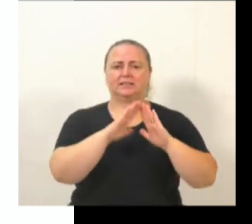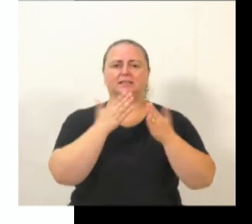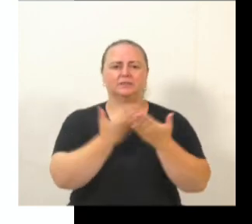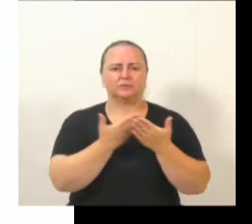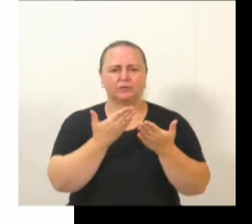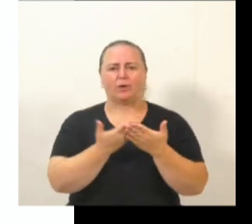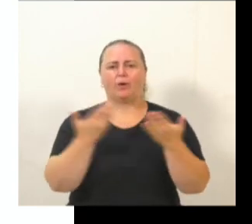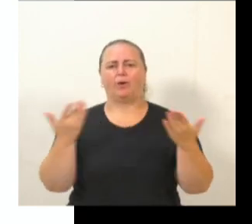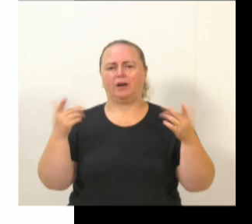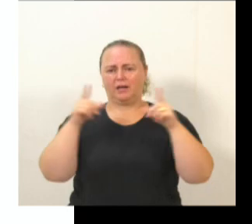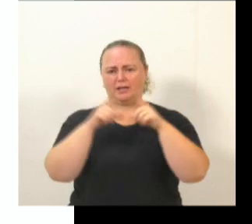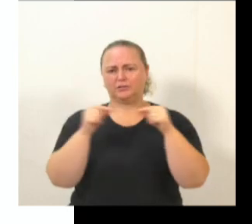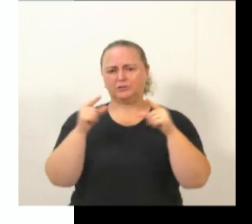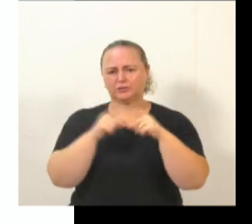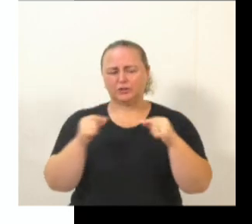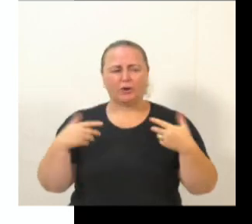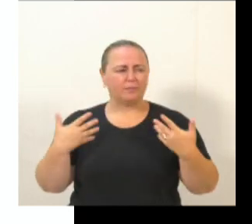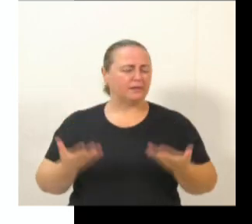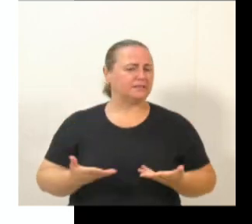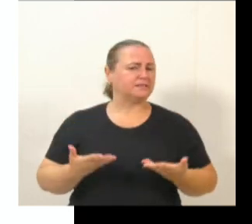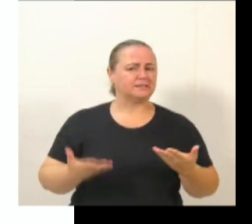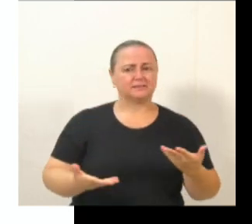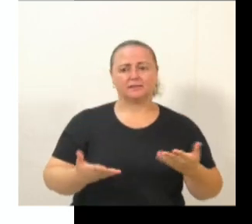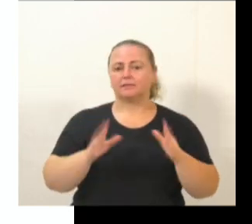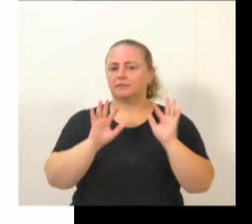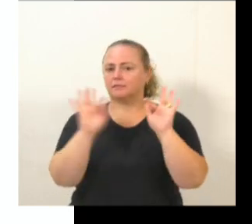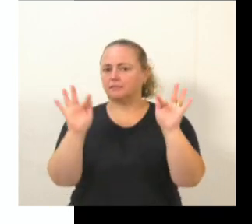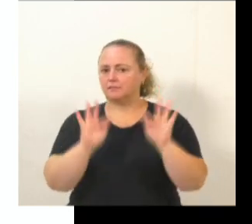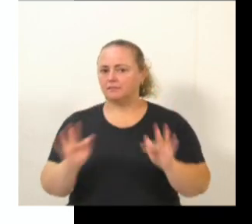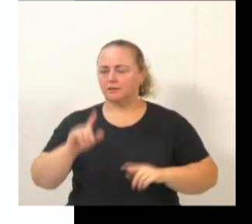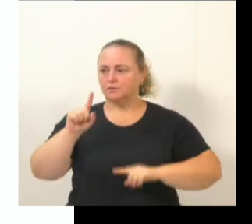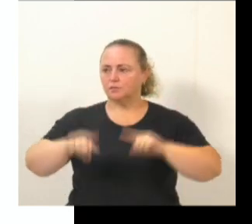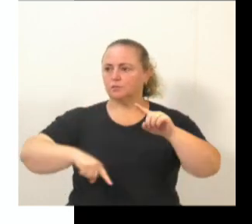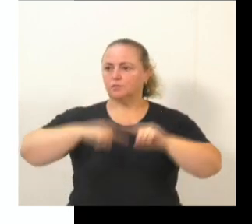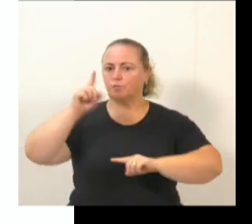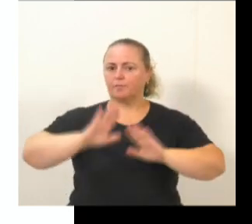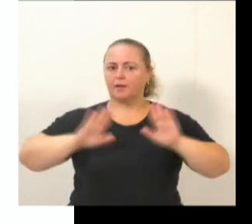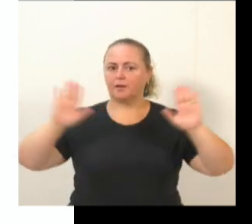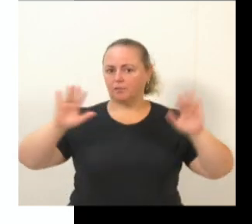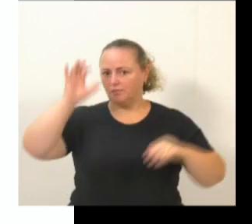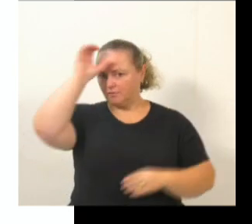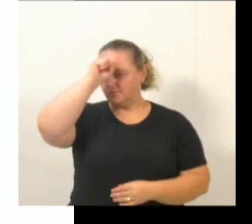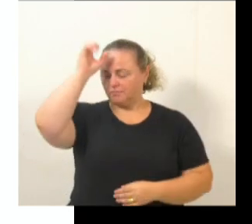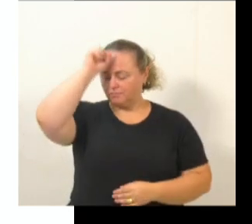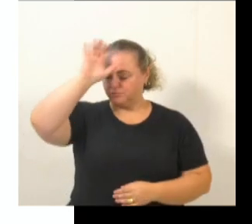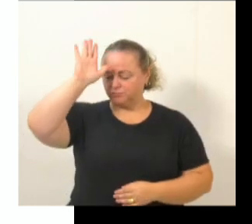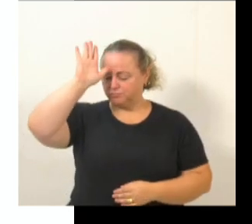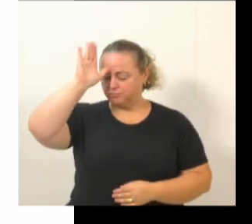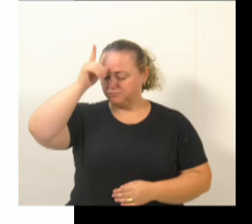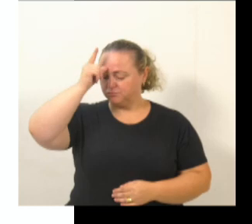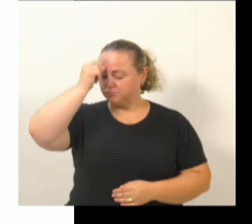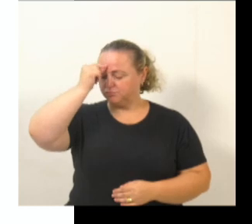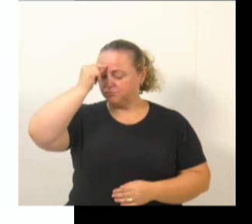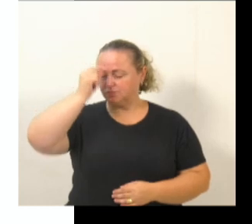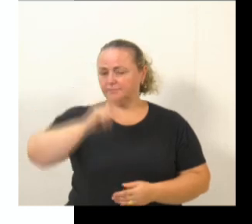uma fase que a gente fica feliz de ter superado e um aprendizado muito grande de mexer na região